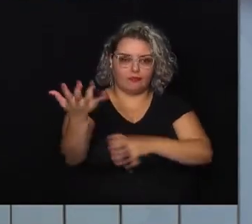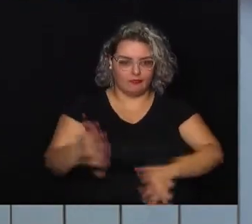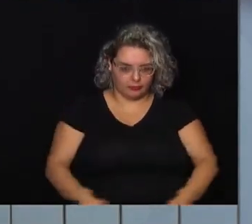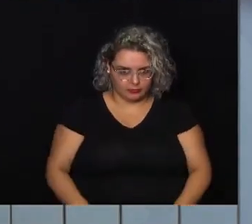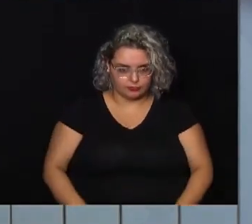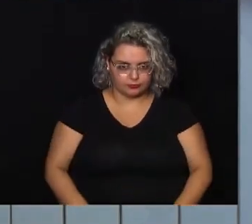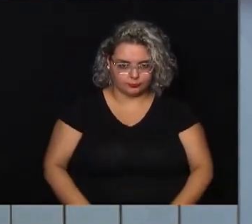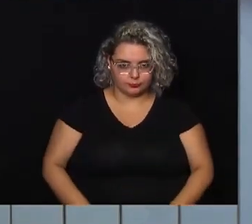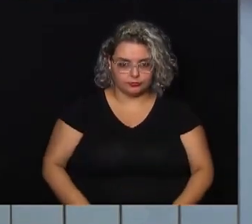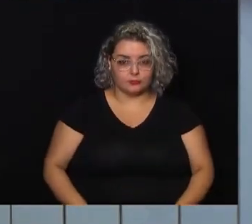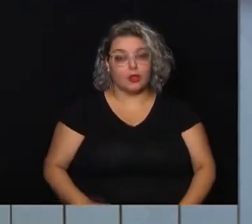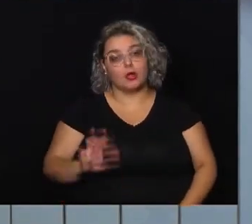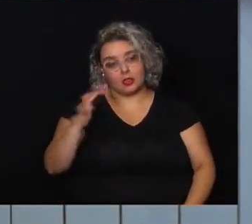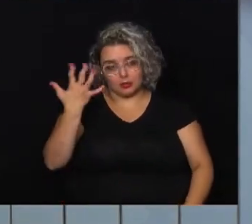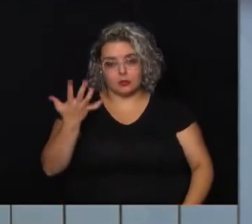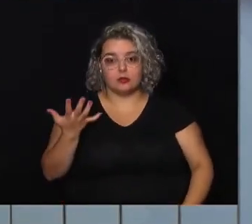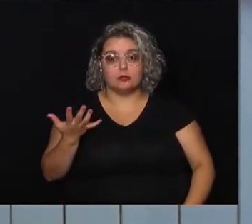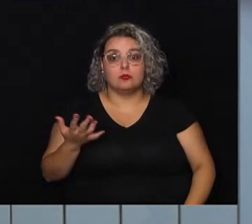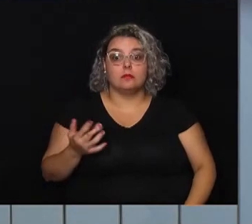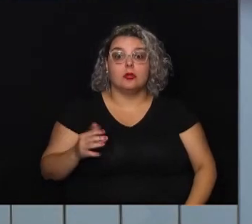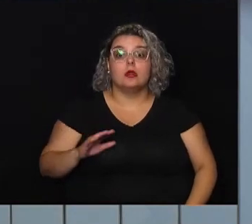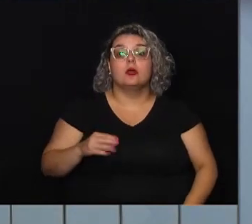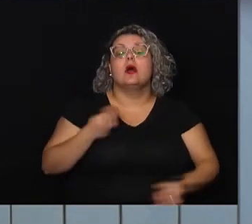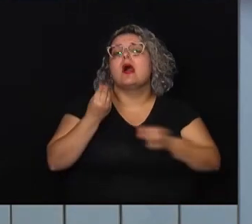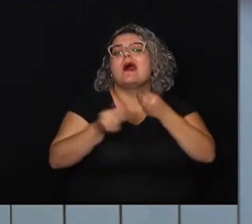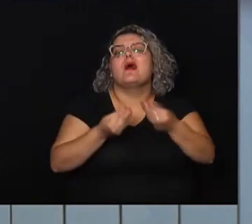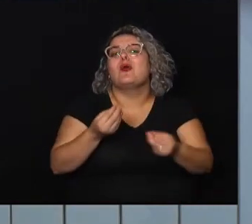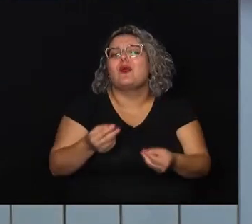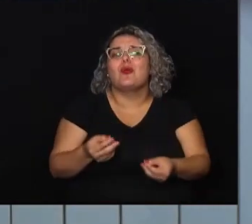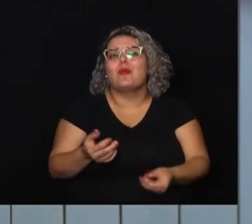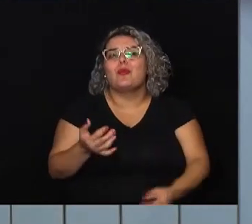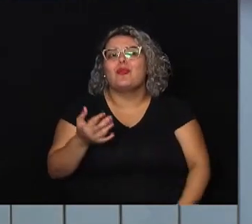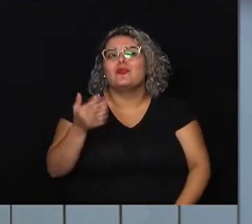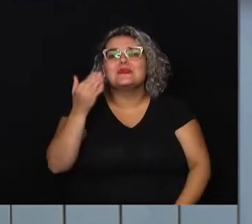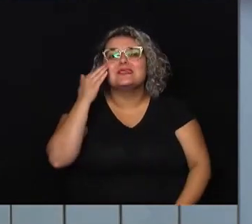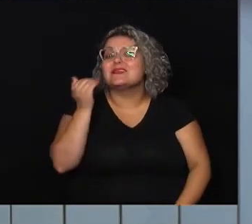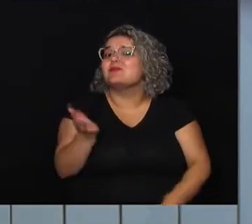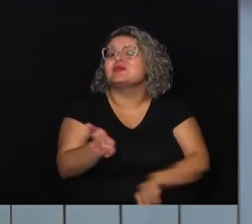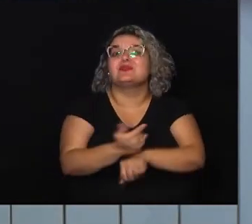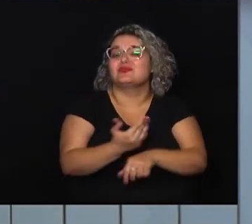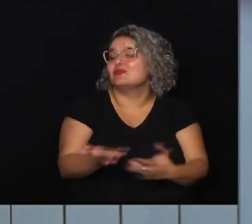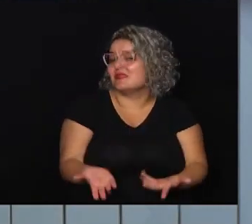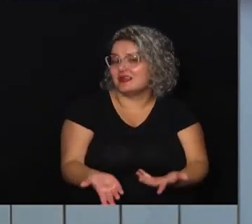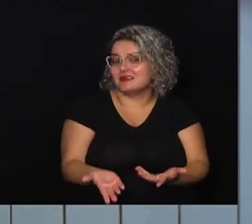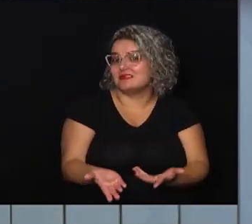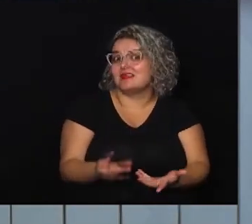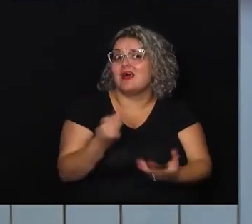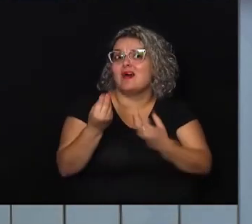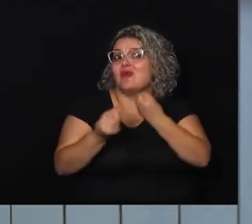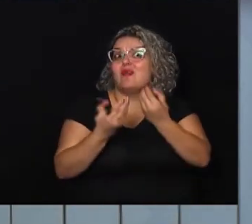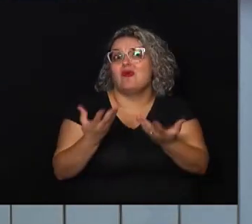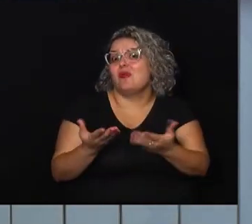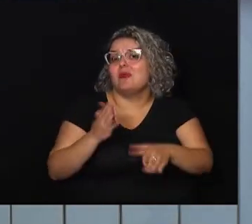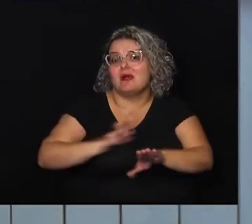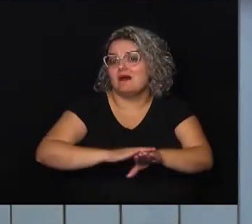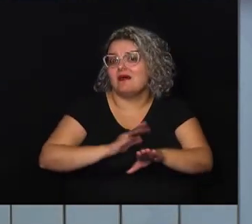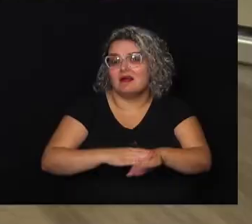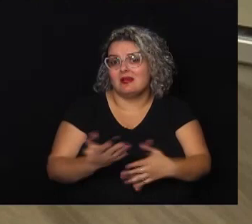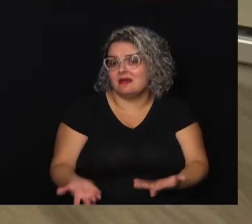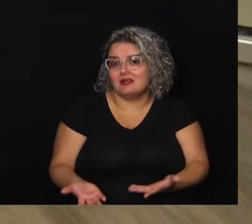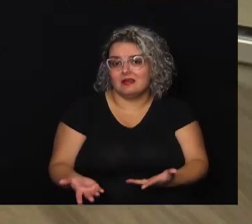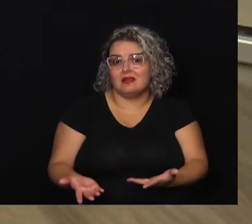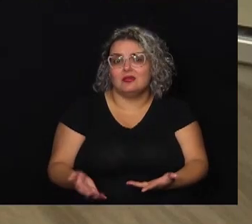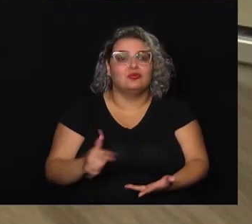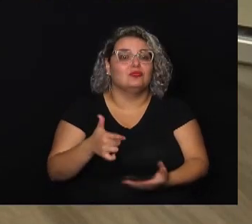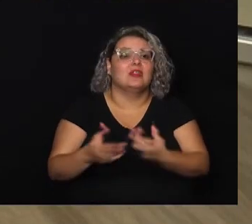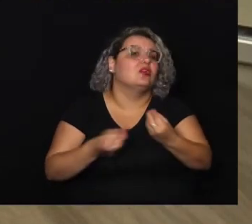ocorrências. Mas como antever isso e quais ações que a gente pode adotar? Porque é assim, não adianta chorar o leite